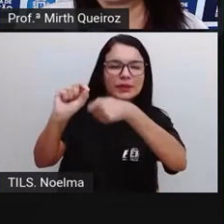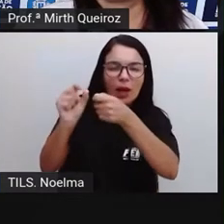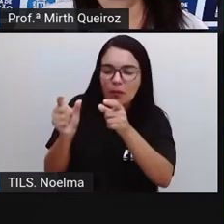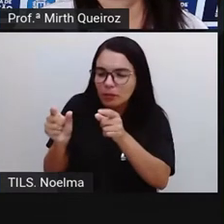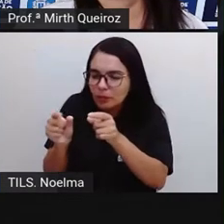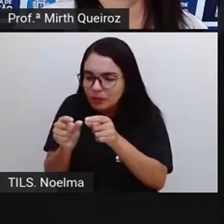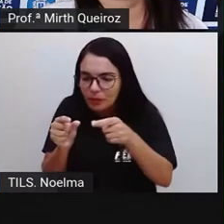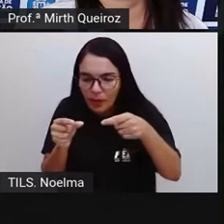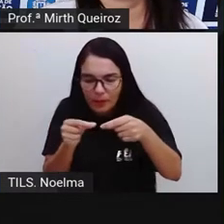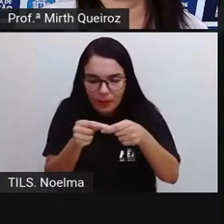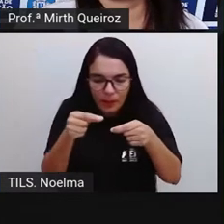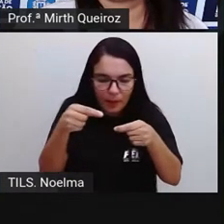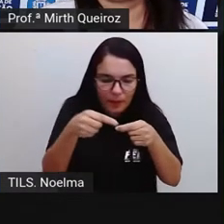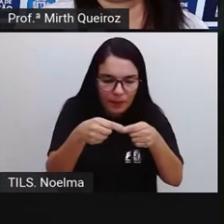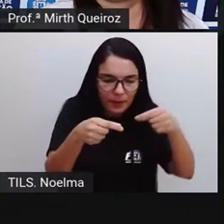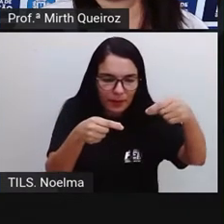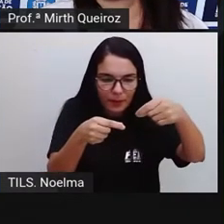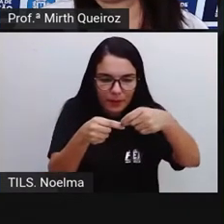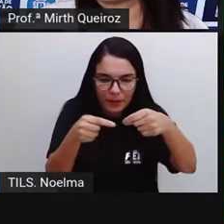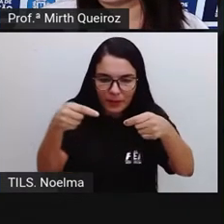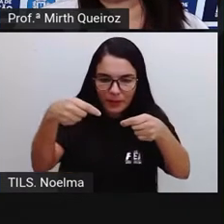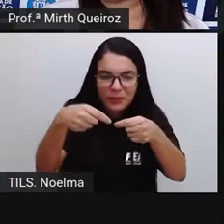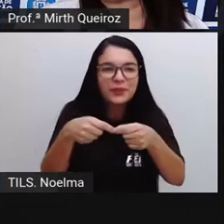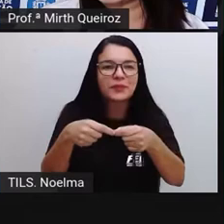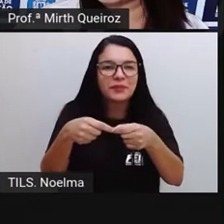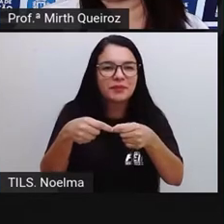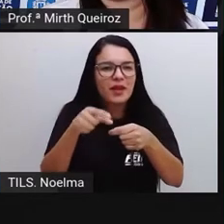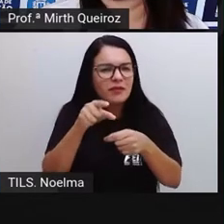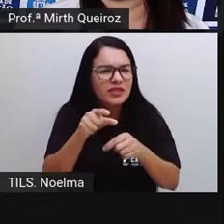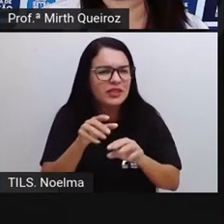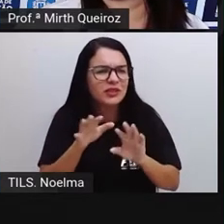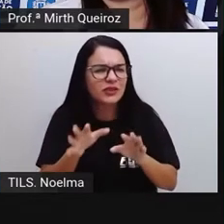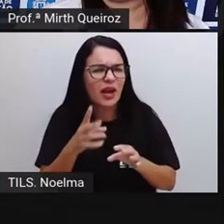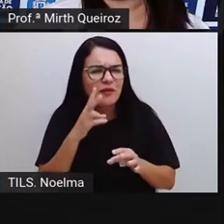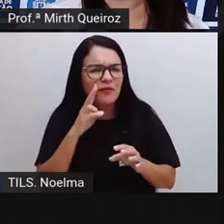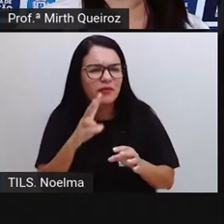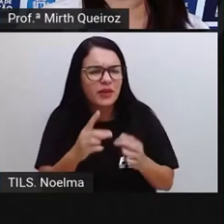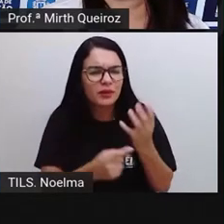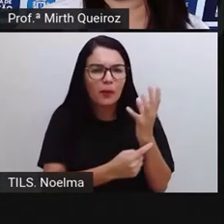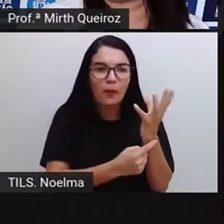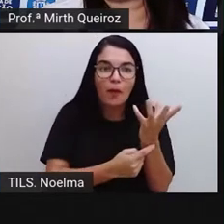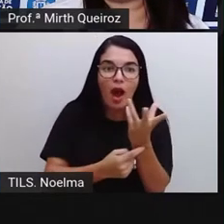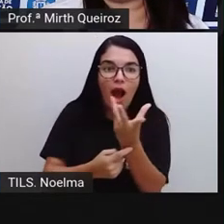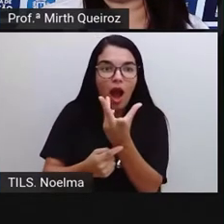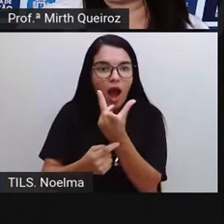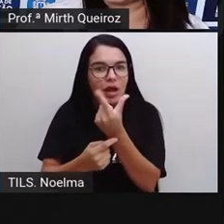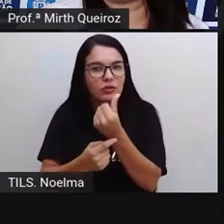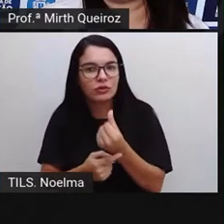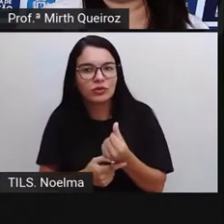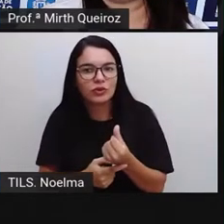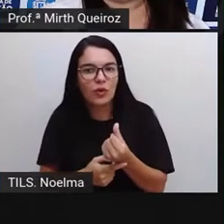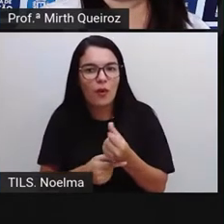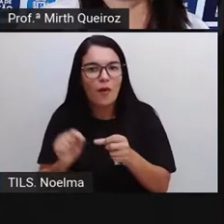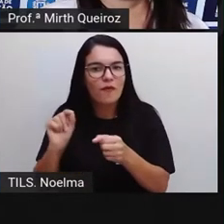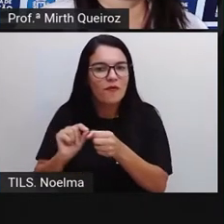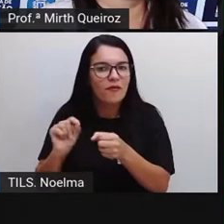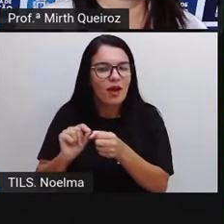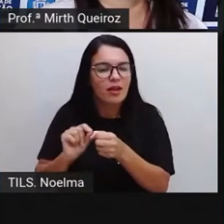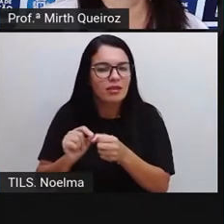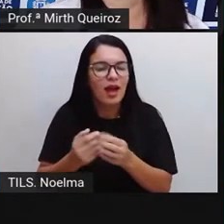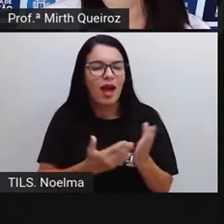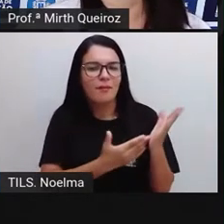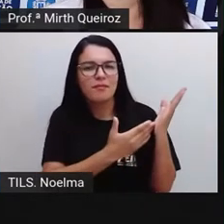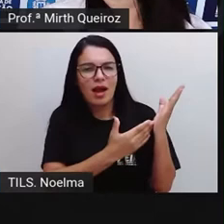mosaico? Será que vocês já viram aí alguma obra de arte feita, produzida a partir do mosaico? Bom,